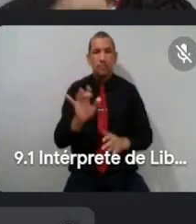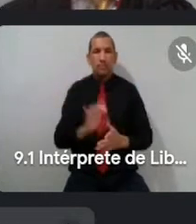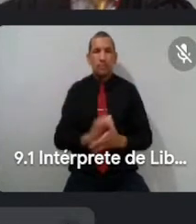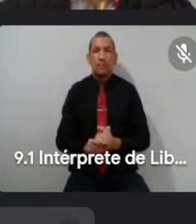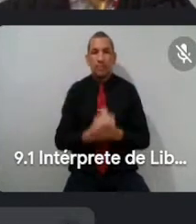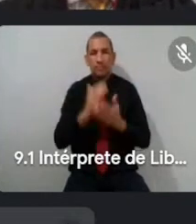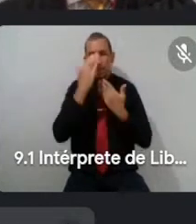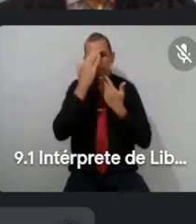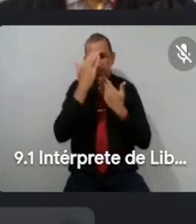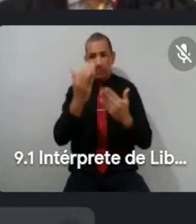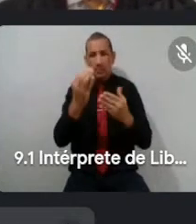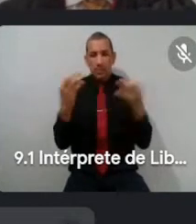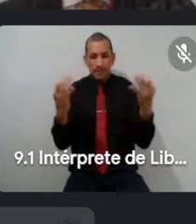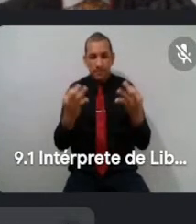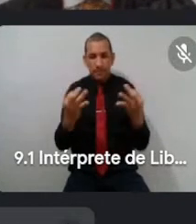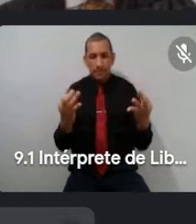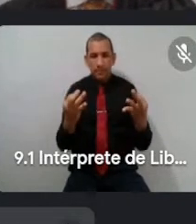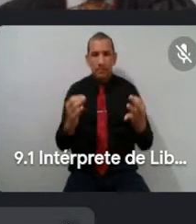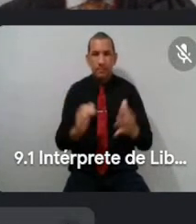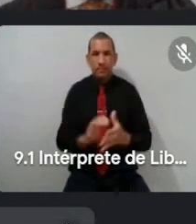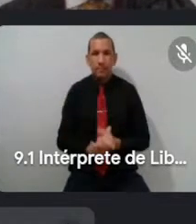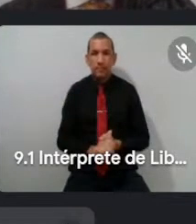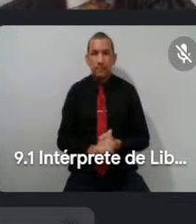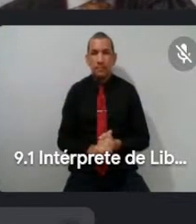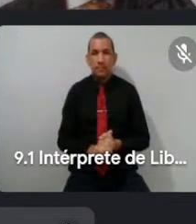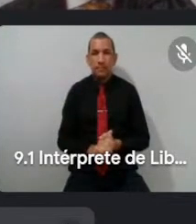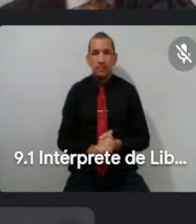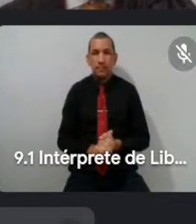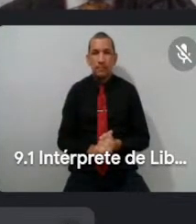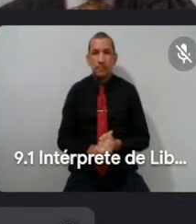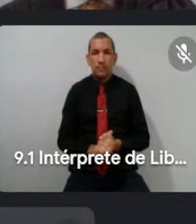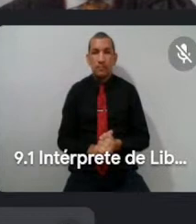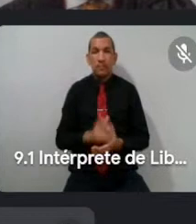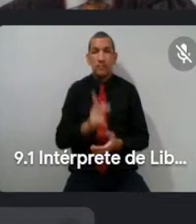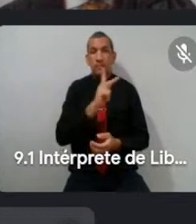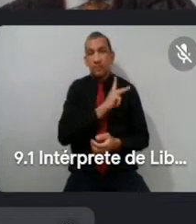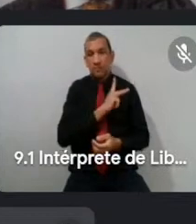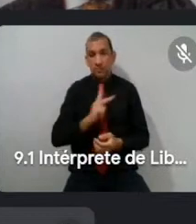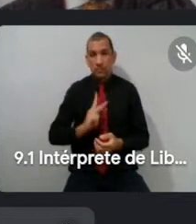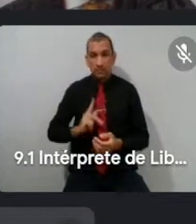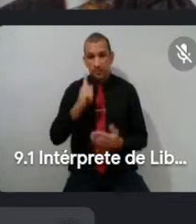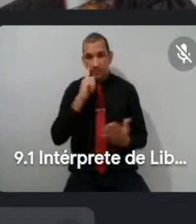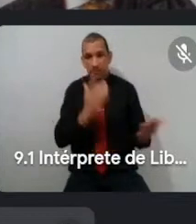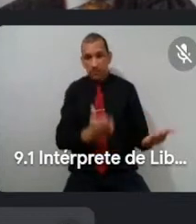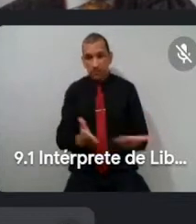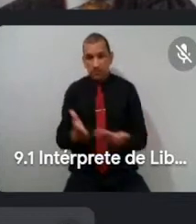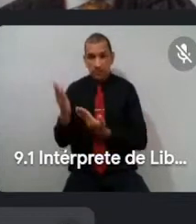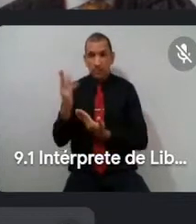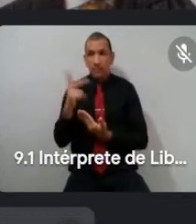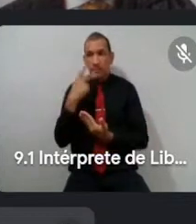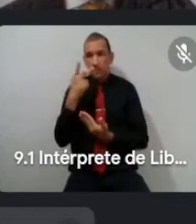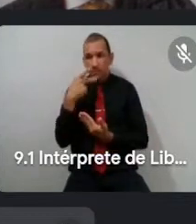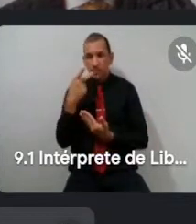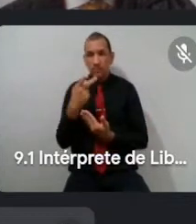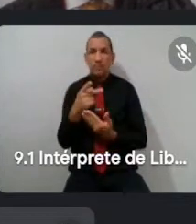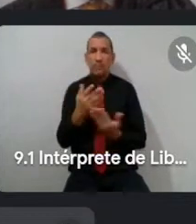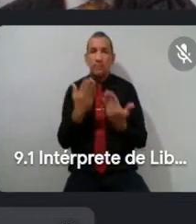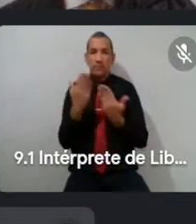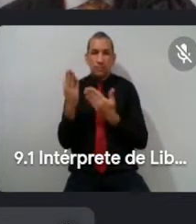obrigado então não vou a palavra vossa excelência para que conceda